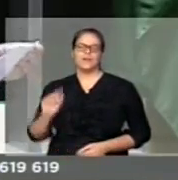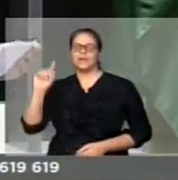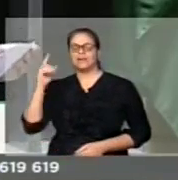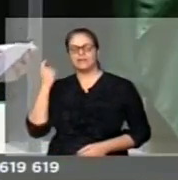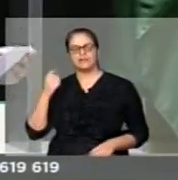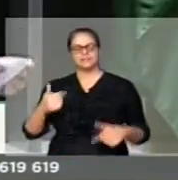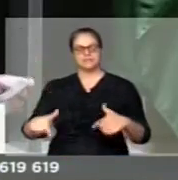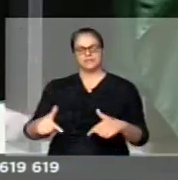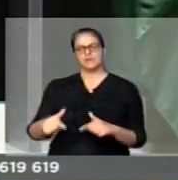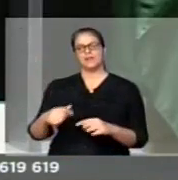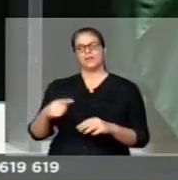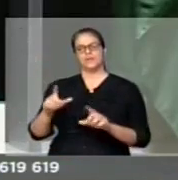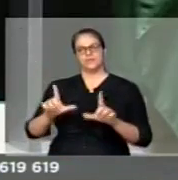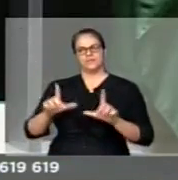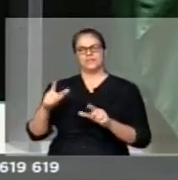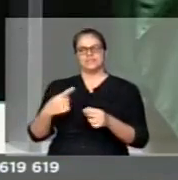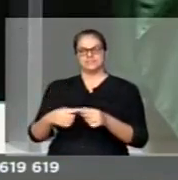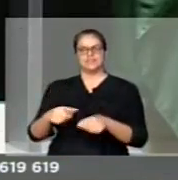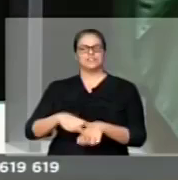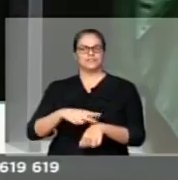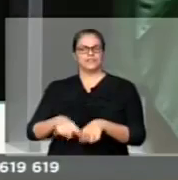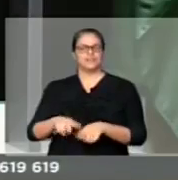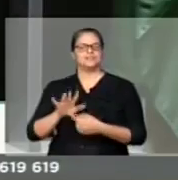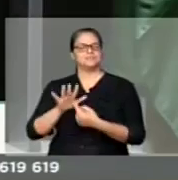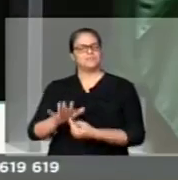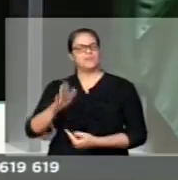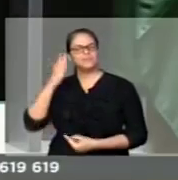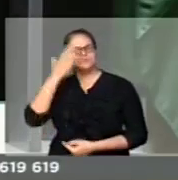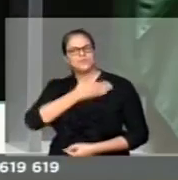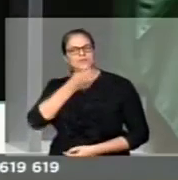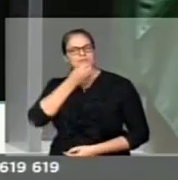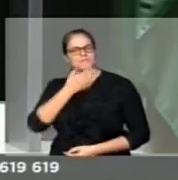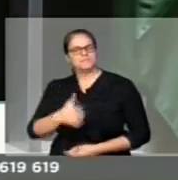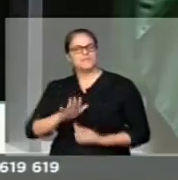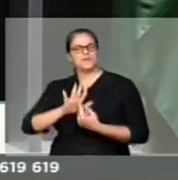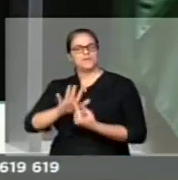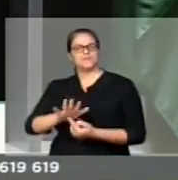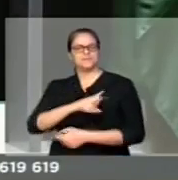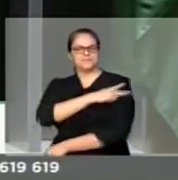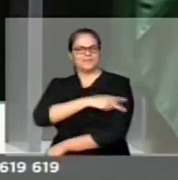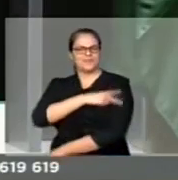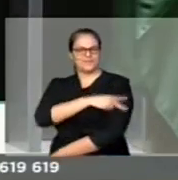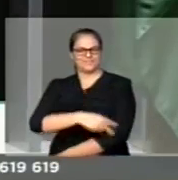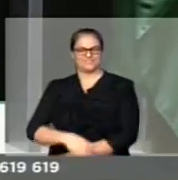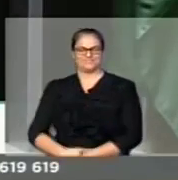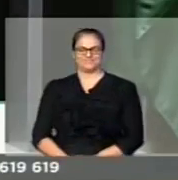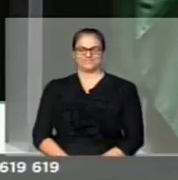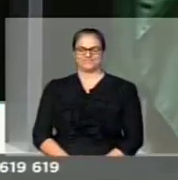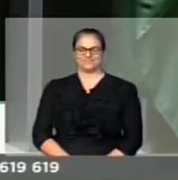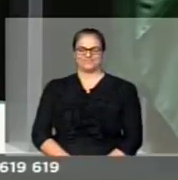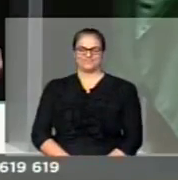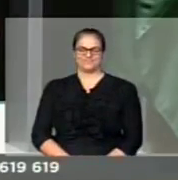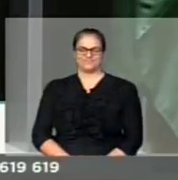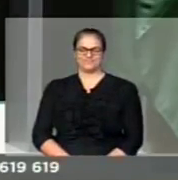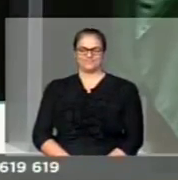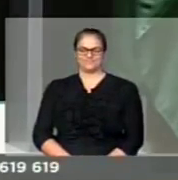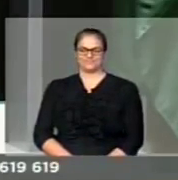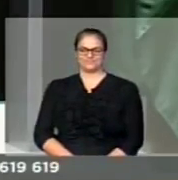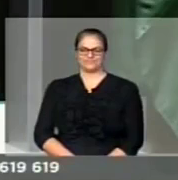Cidade Verde, que mostra e demonstra a boa imagem do Piauí. Eu, senhor